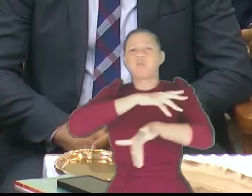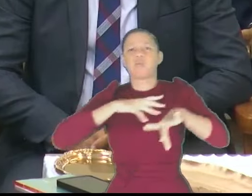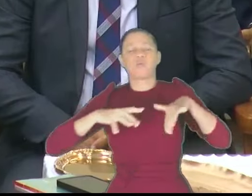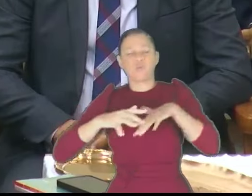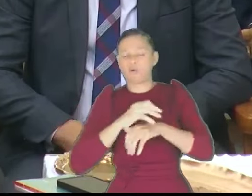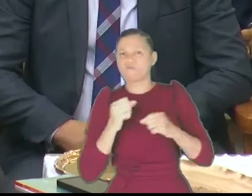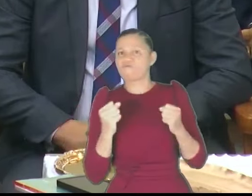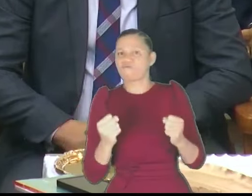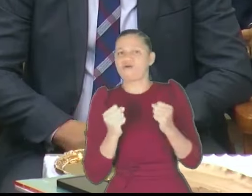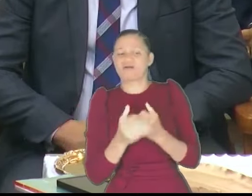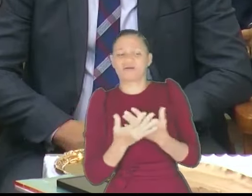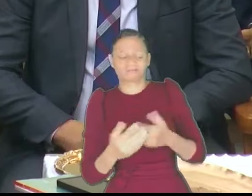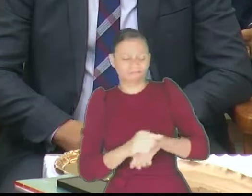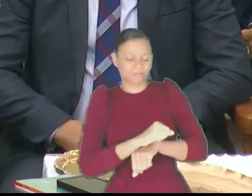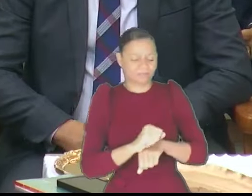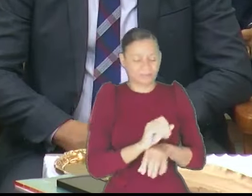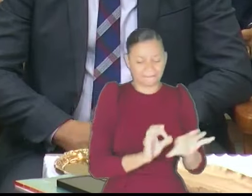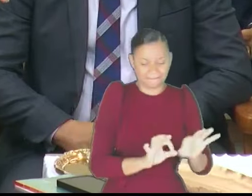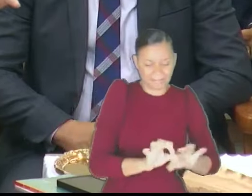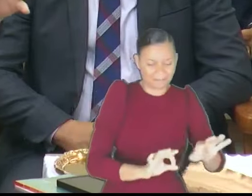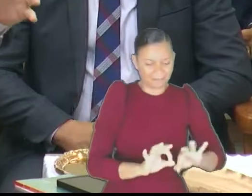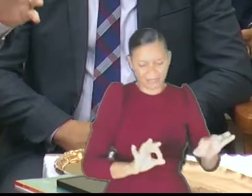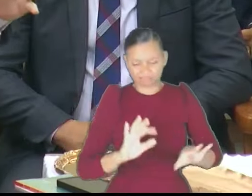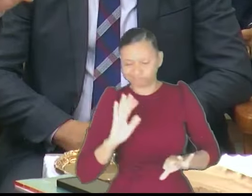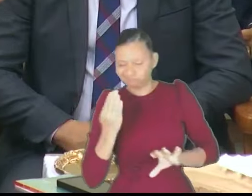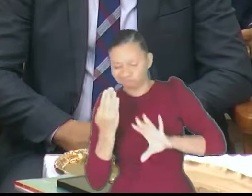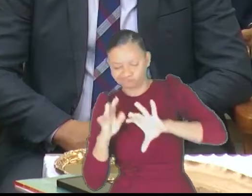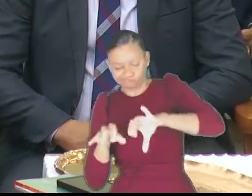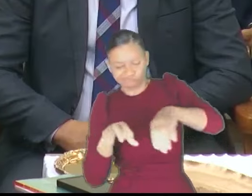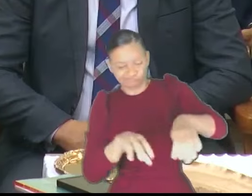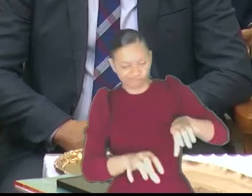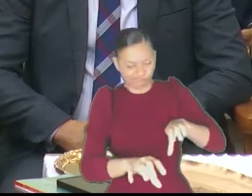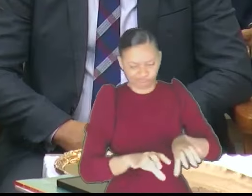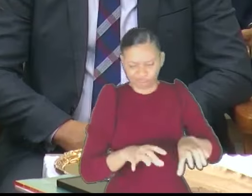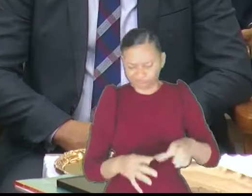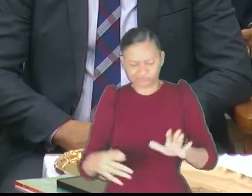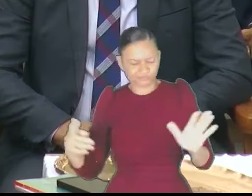Quando Abraão prepara o altar, prepara a lenha, surge uma pergunta.